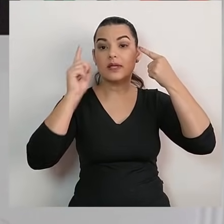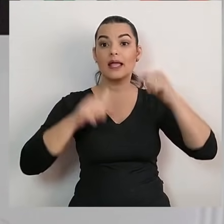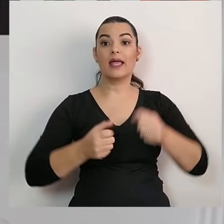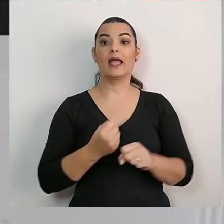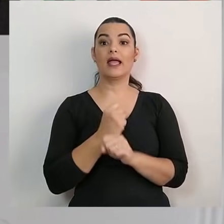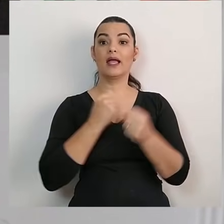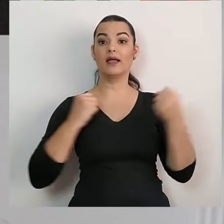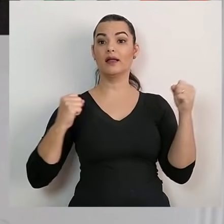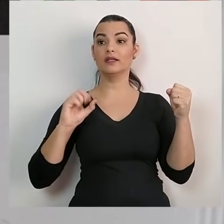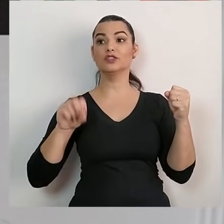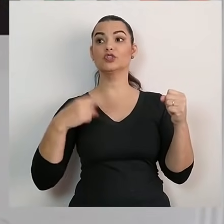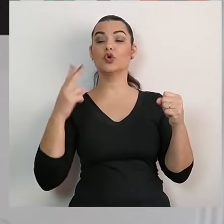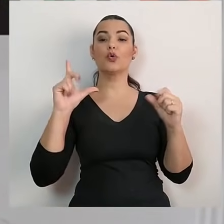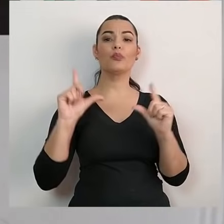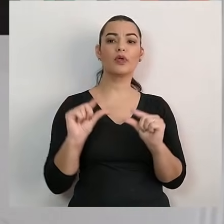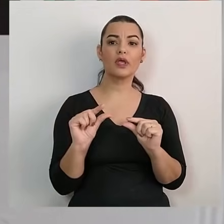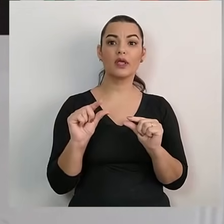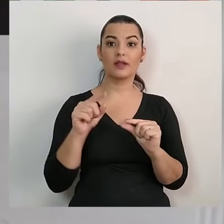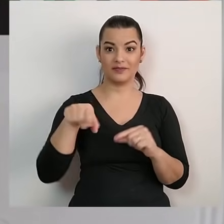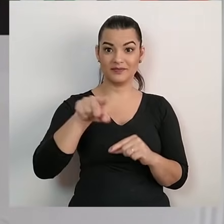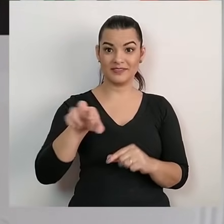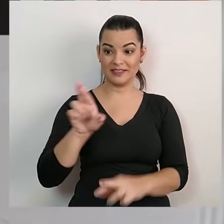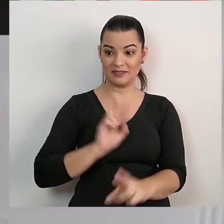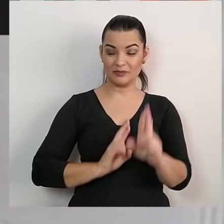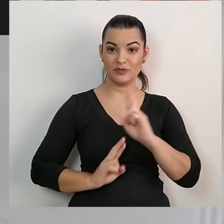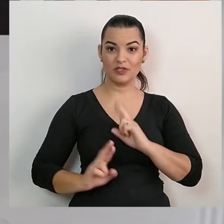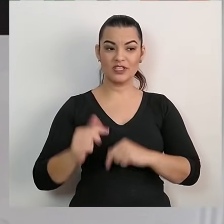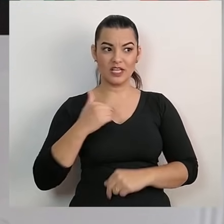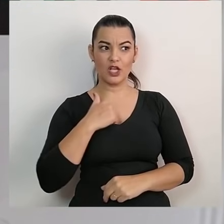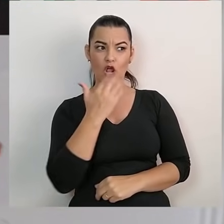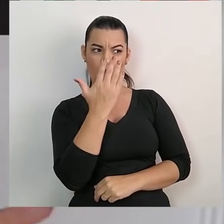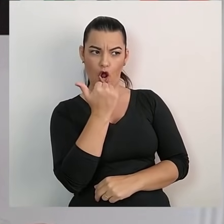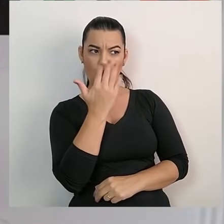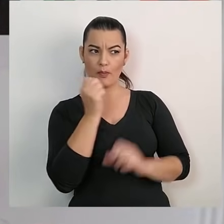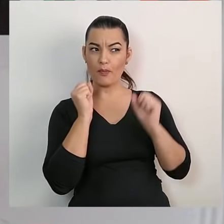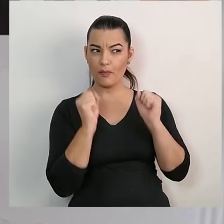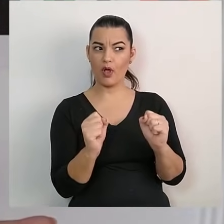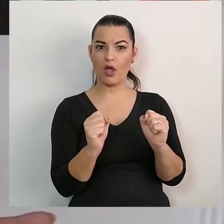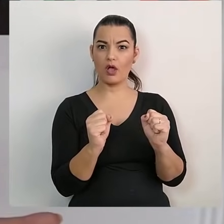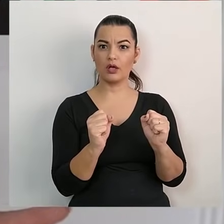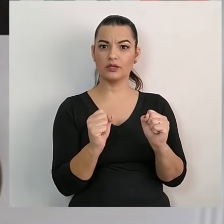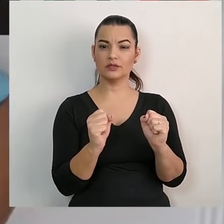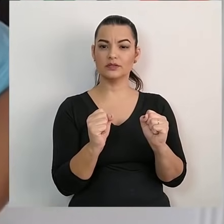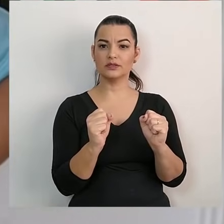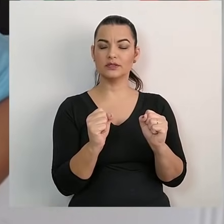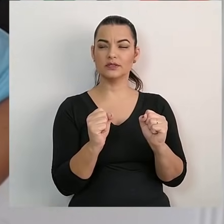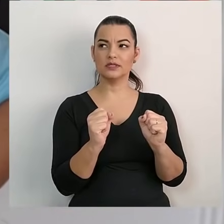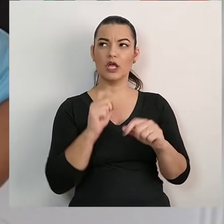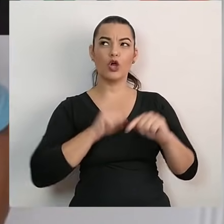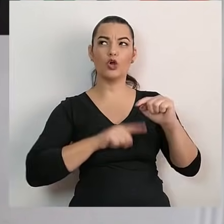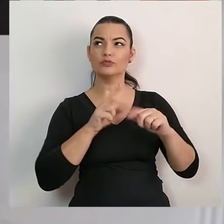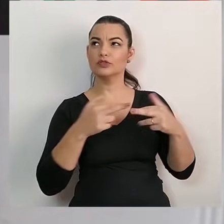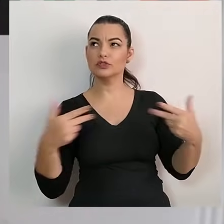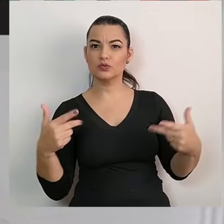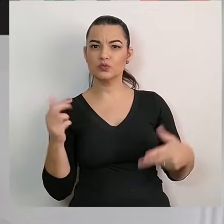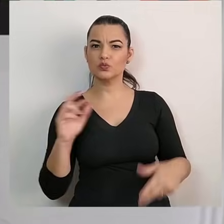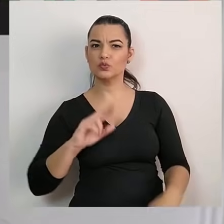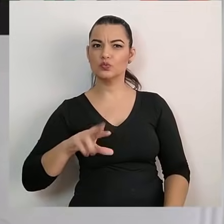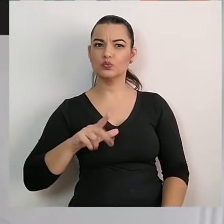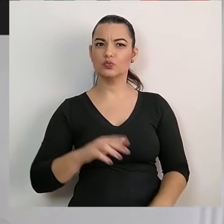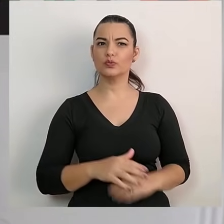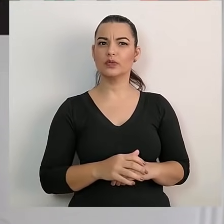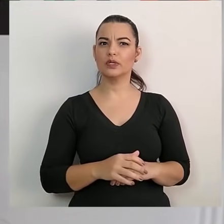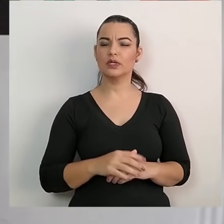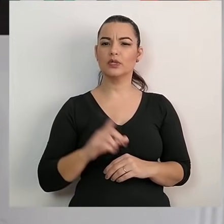Vai respondendo para a Pro. Eu posso comer? Não é um objeto, é pequeno. Ai, meu Deus, e agora? Posso